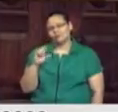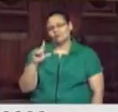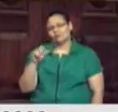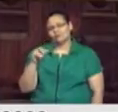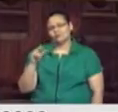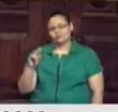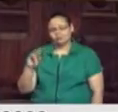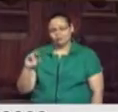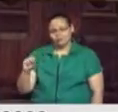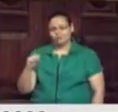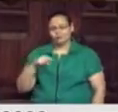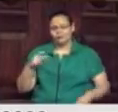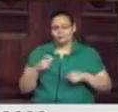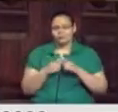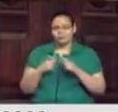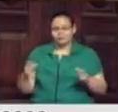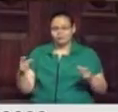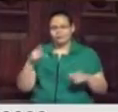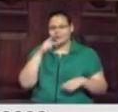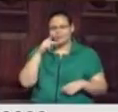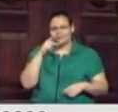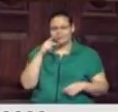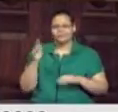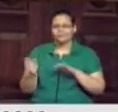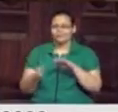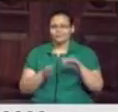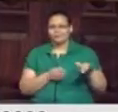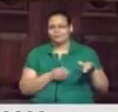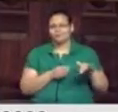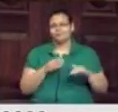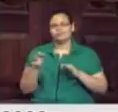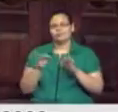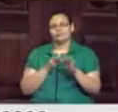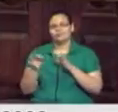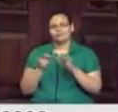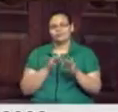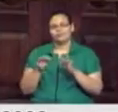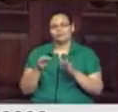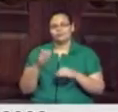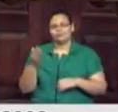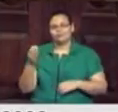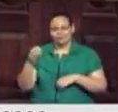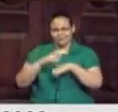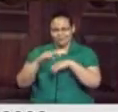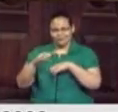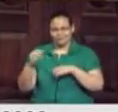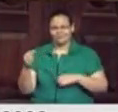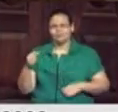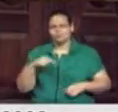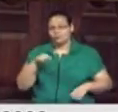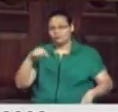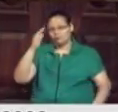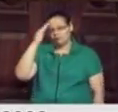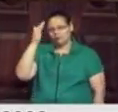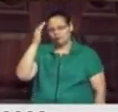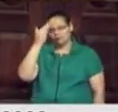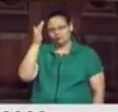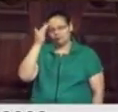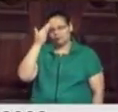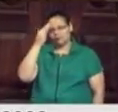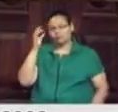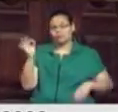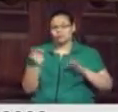maioria dos partidos dessa casa iriam rejeitar o projeto tal qual ele veio do Poder Executivo, entendendo que o